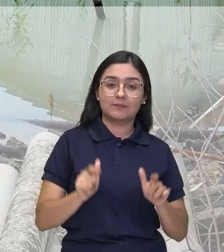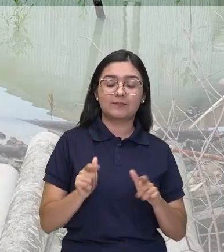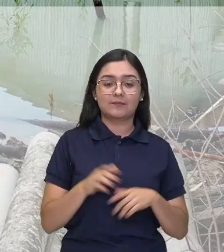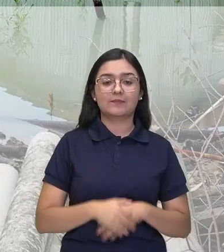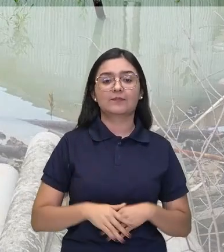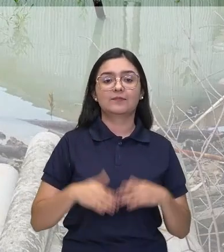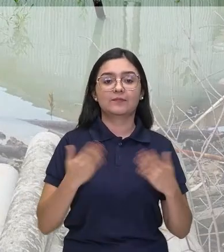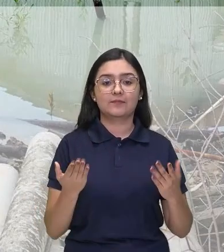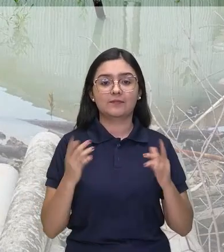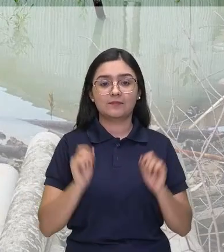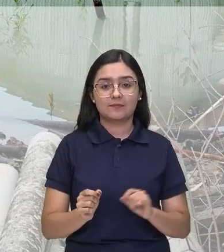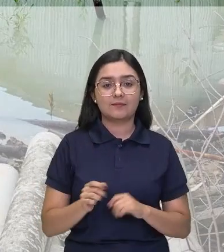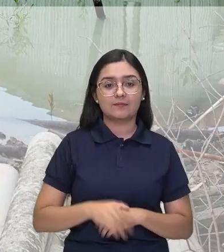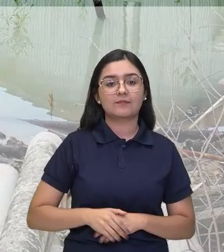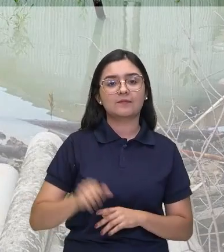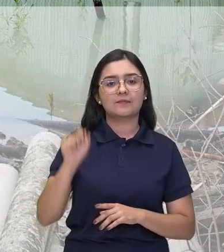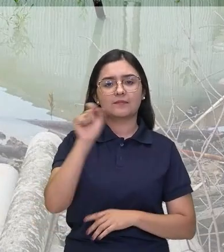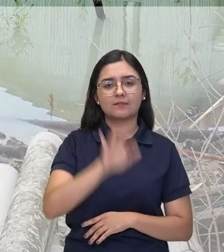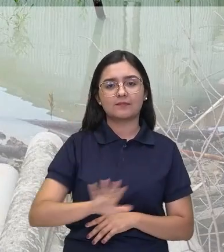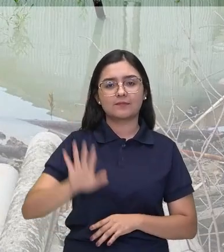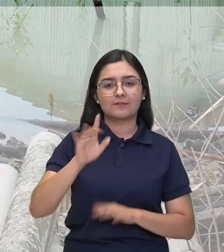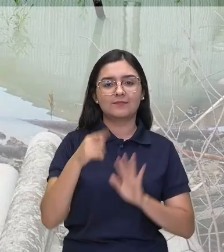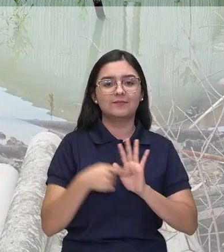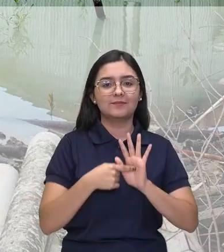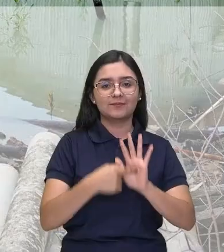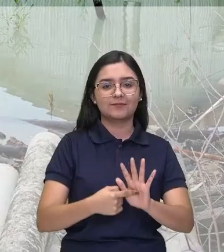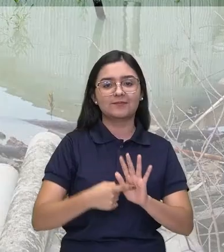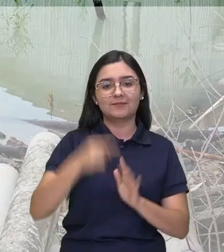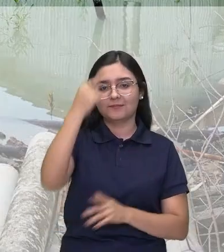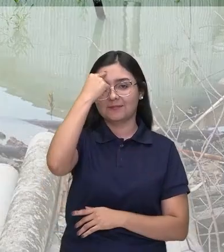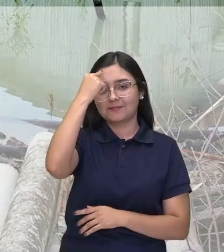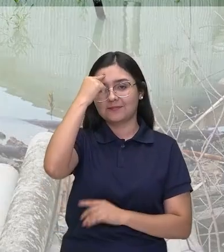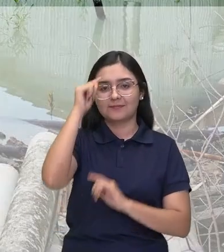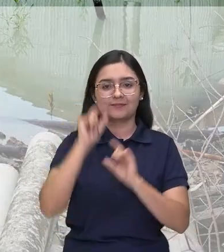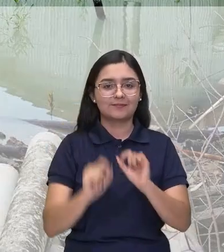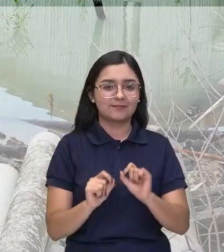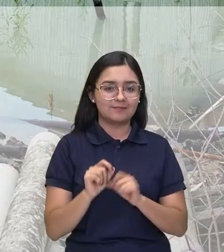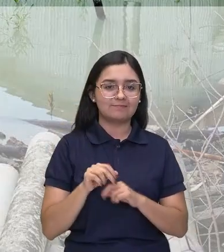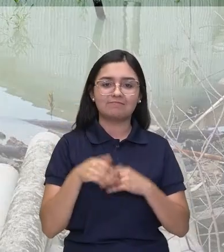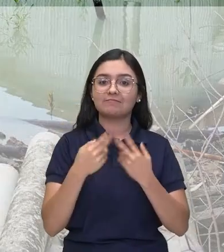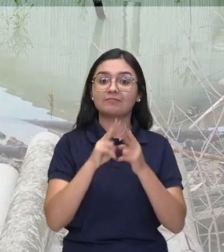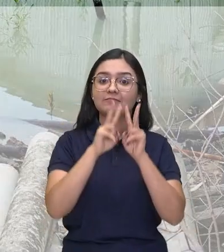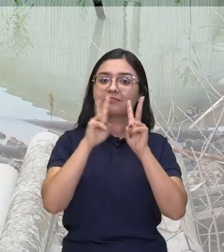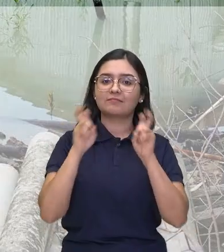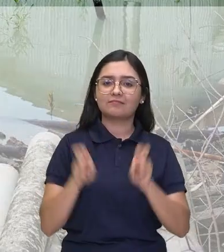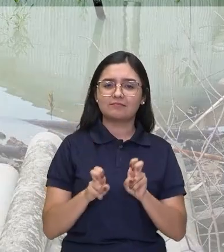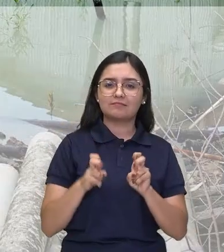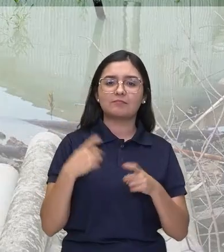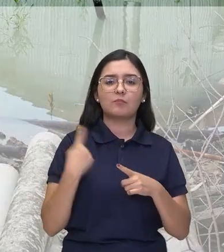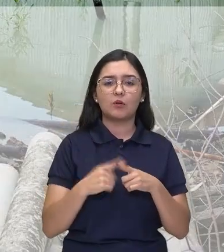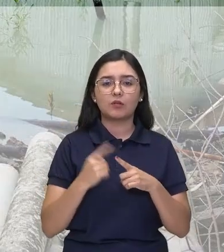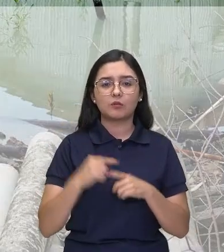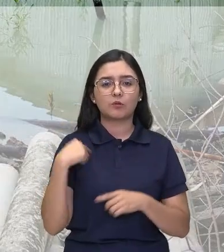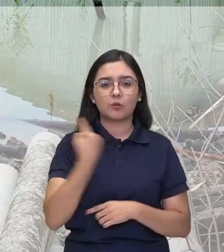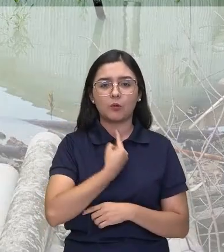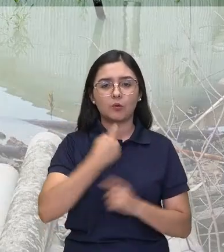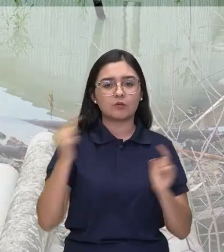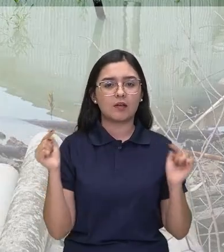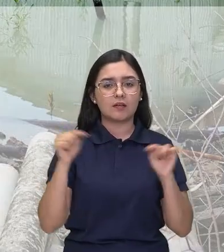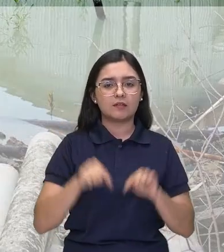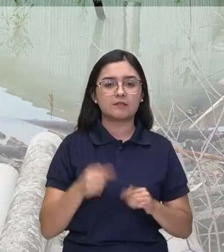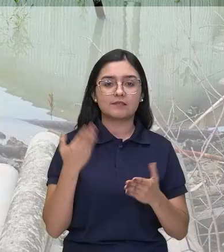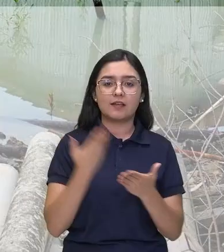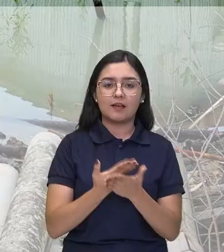imagem aí, ela já leva vocês a pensar do que se por trata, que a né? gente está aqui? Por que a gente está aqui, Por que a nesse gente está aqui ambiente? nessa aula,